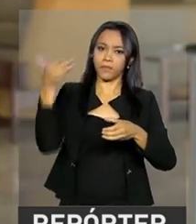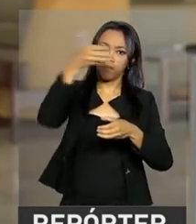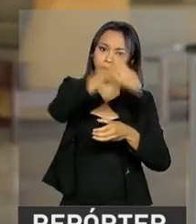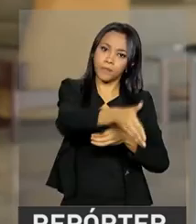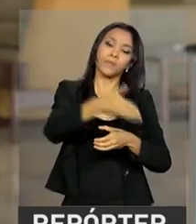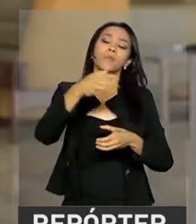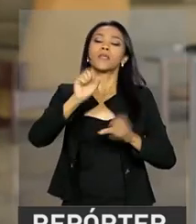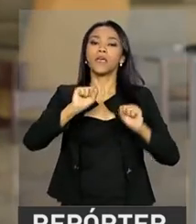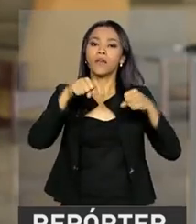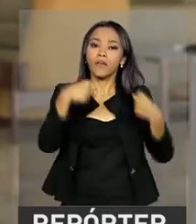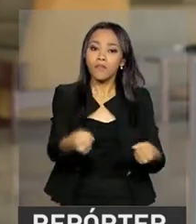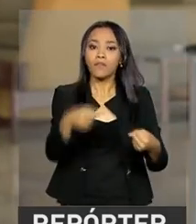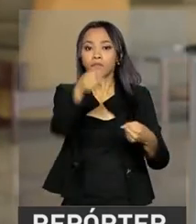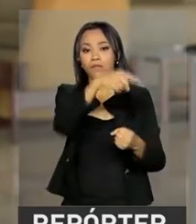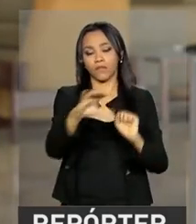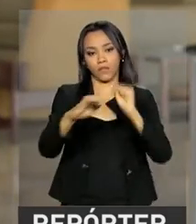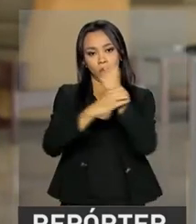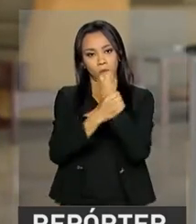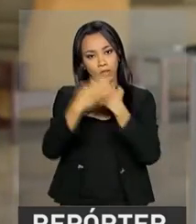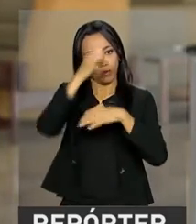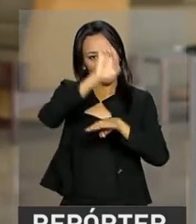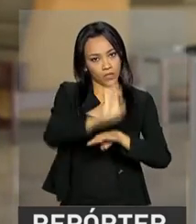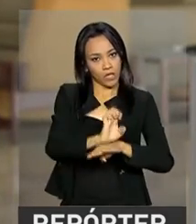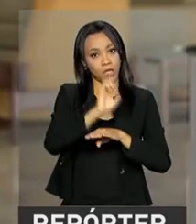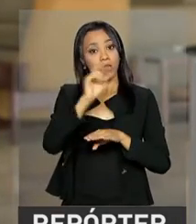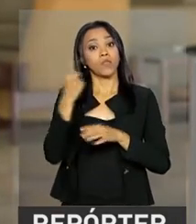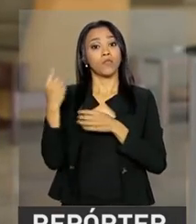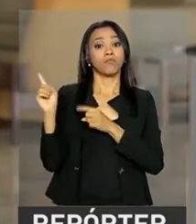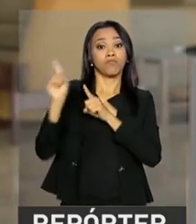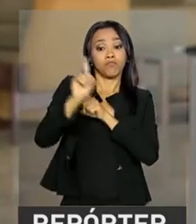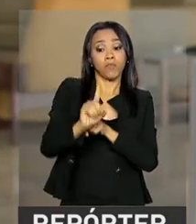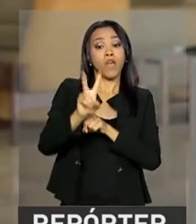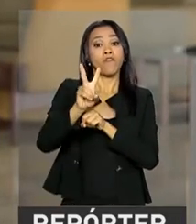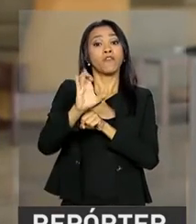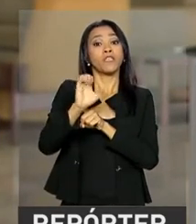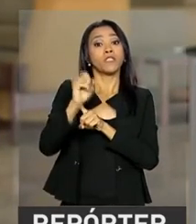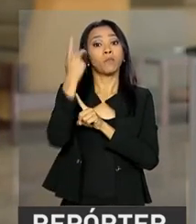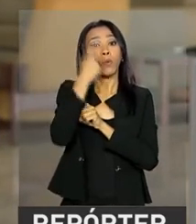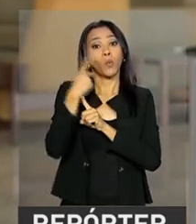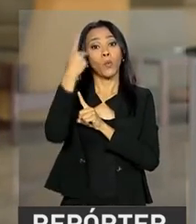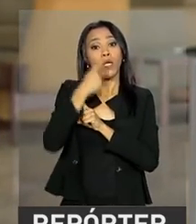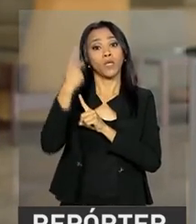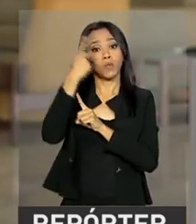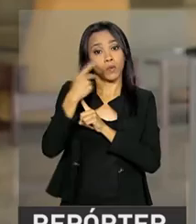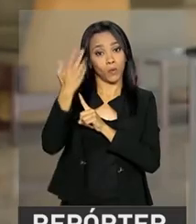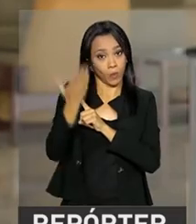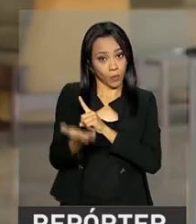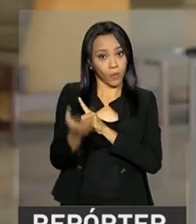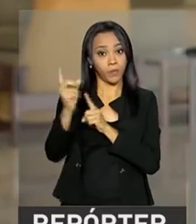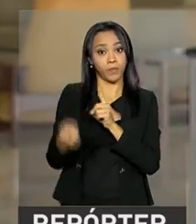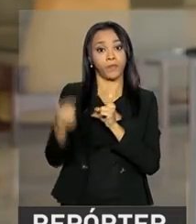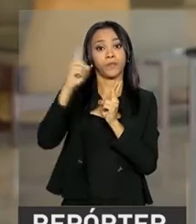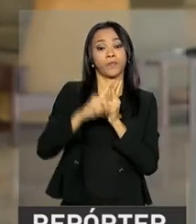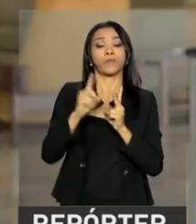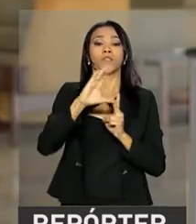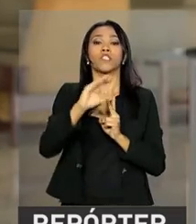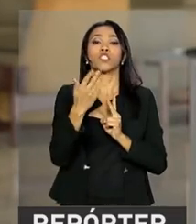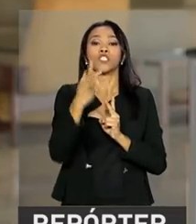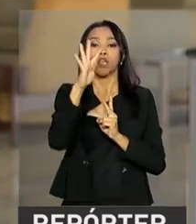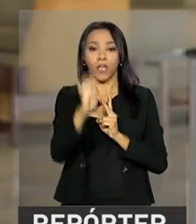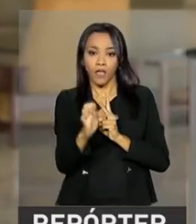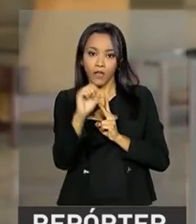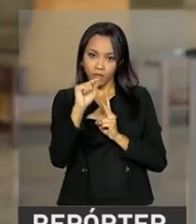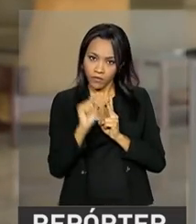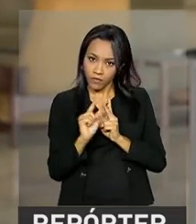segurança no estado acompanham o ministro o vice procurador da república josé bonifácio borges o chefe do estado maior